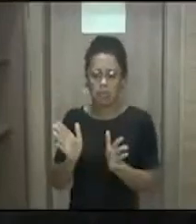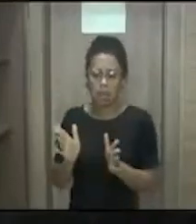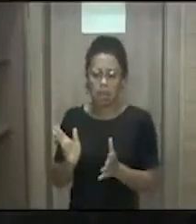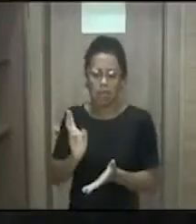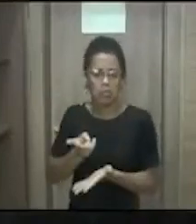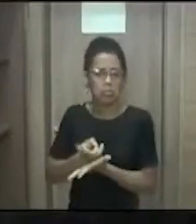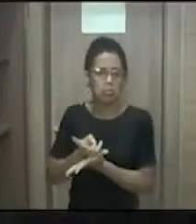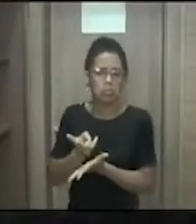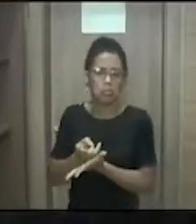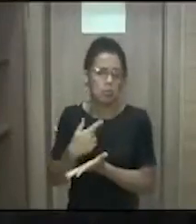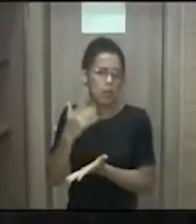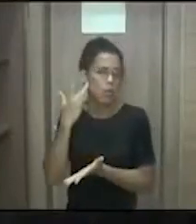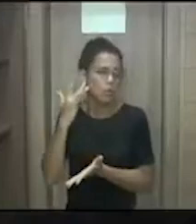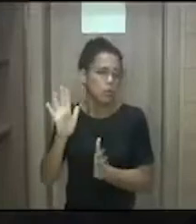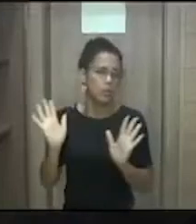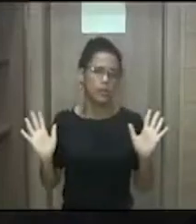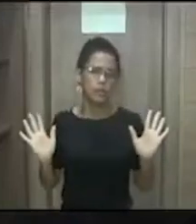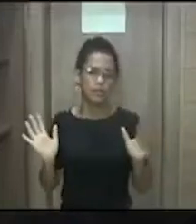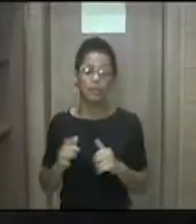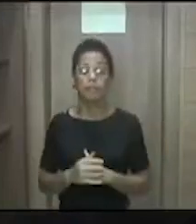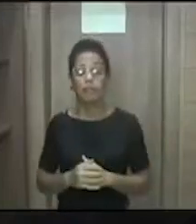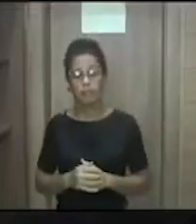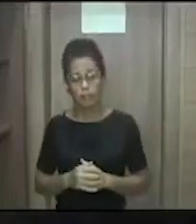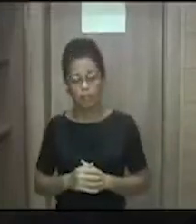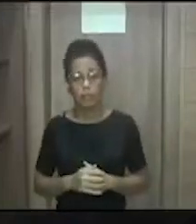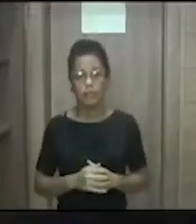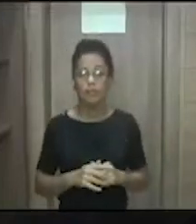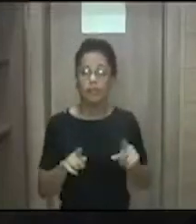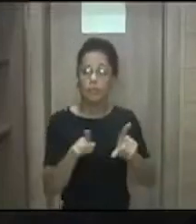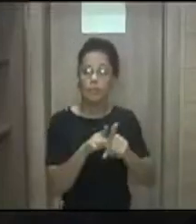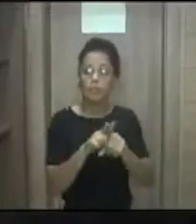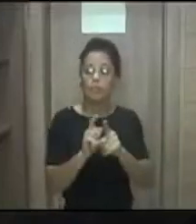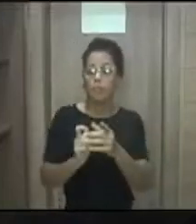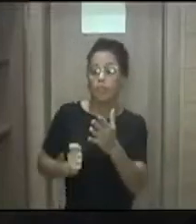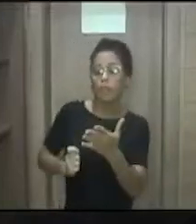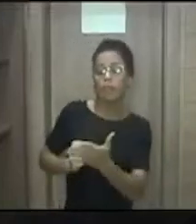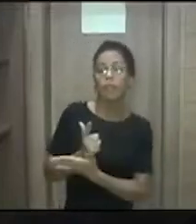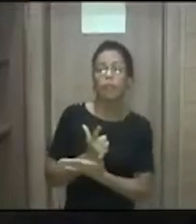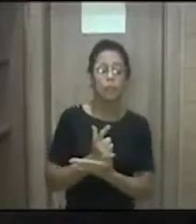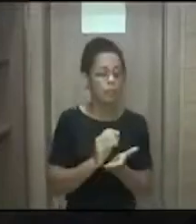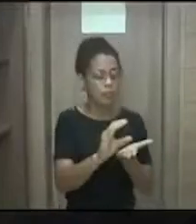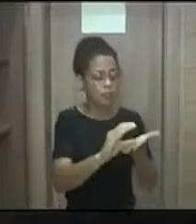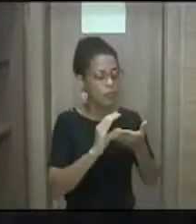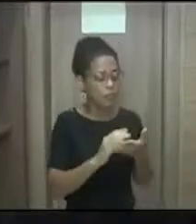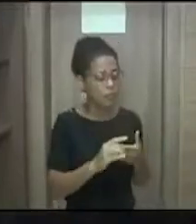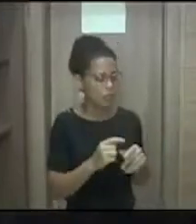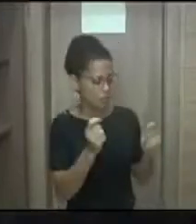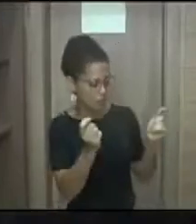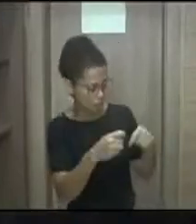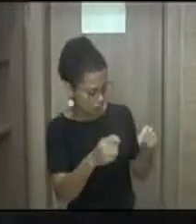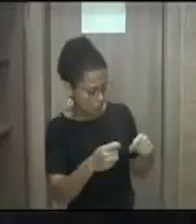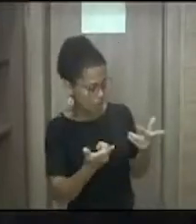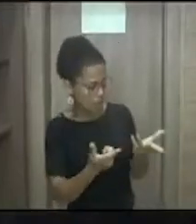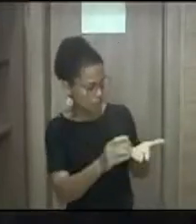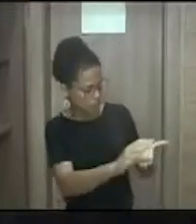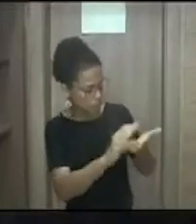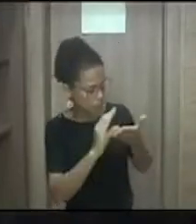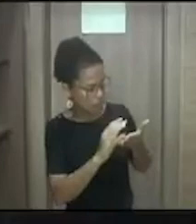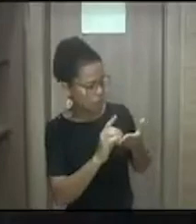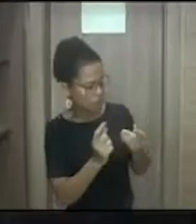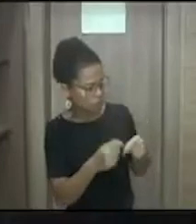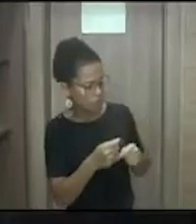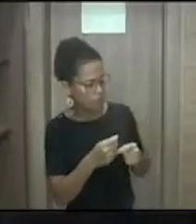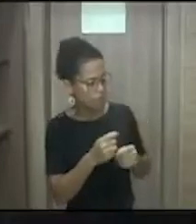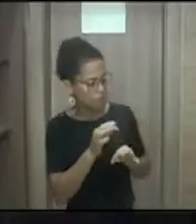sempre foi assim. A mesma coisa era a pergunta do cofinanciamento. Existe a possibilidade, né, de